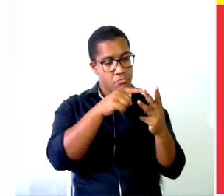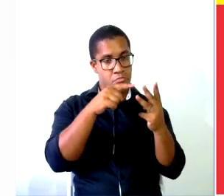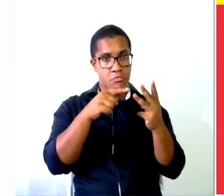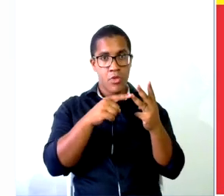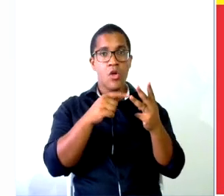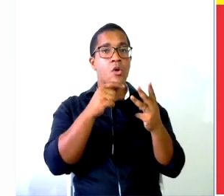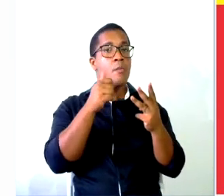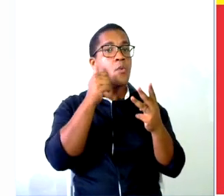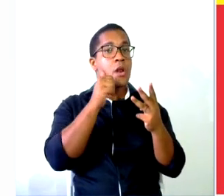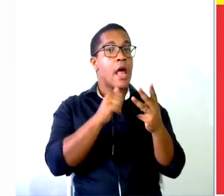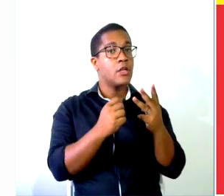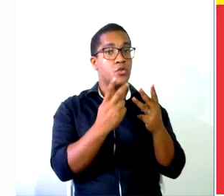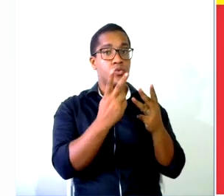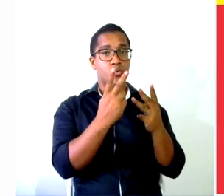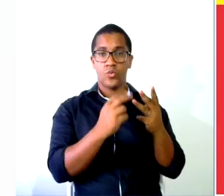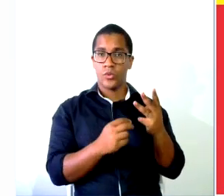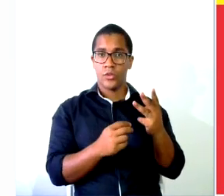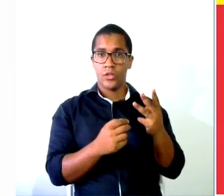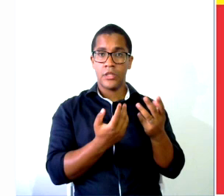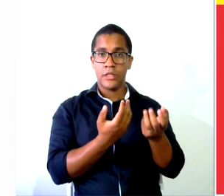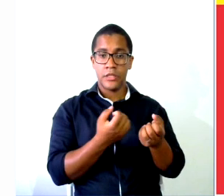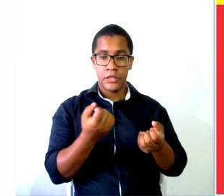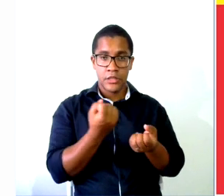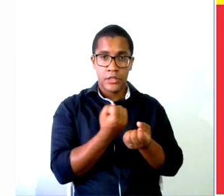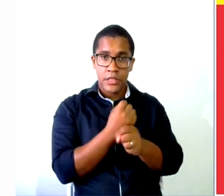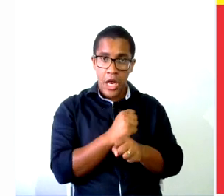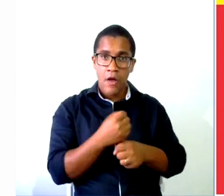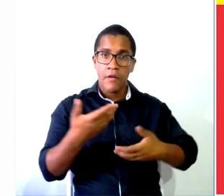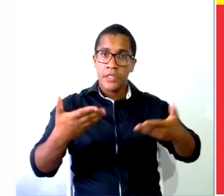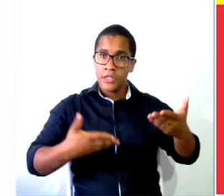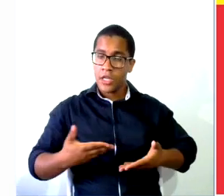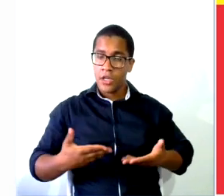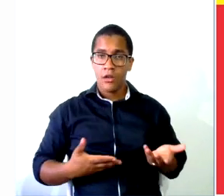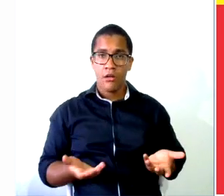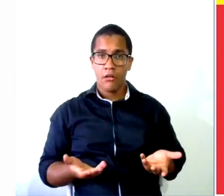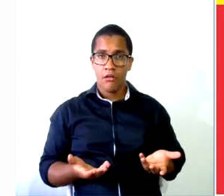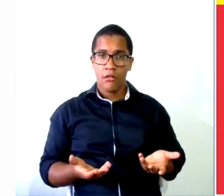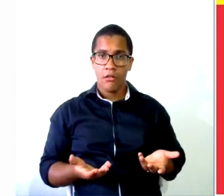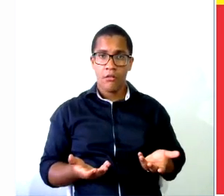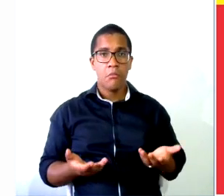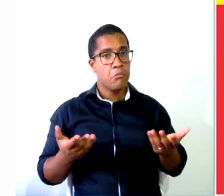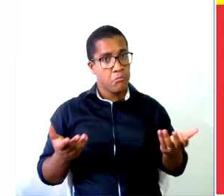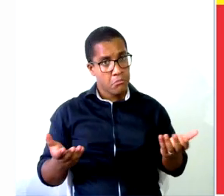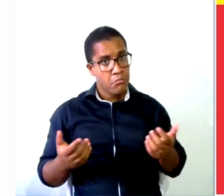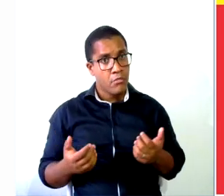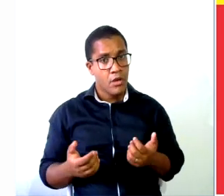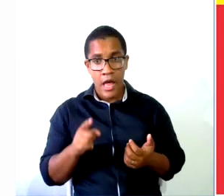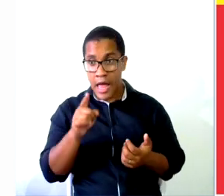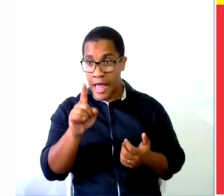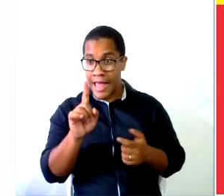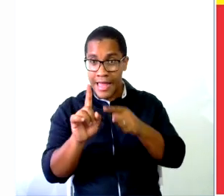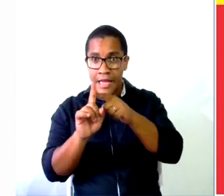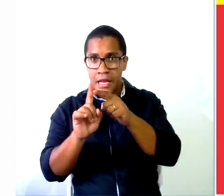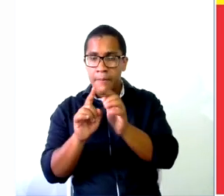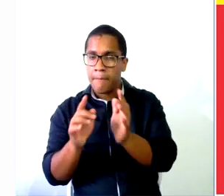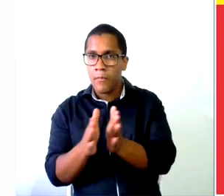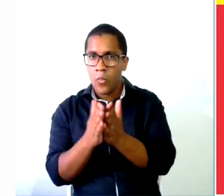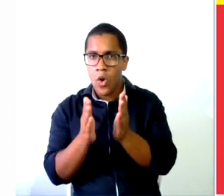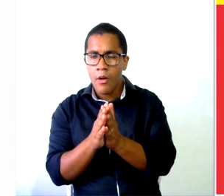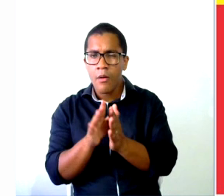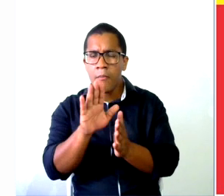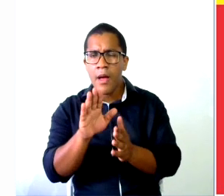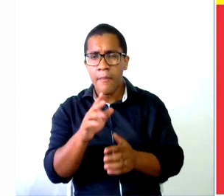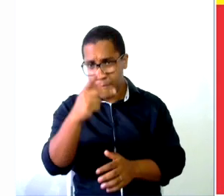O mais pobre, viu? Tinha um servo e 2 servas. Um burguês rico